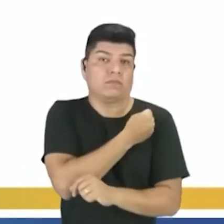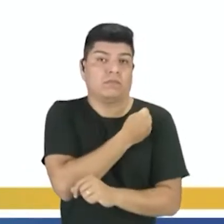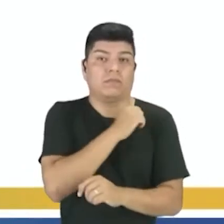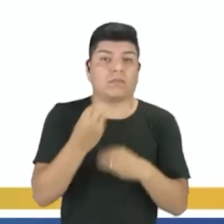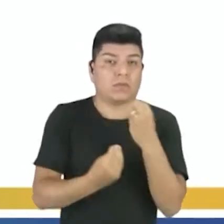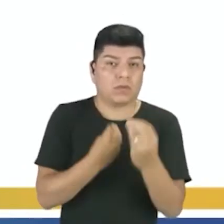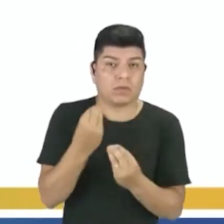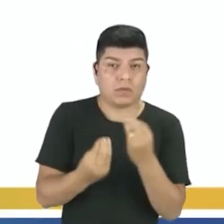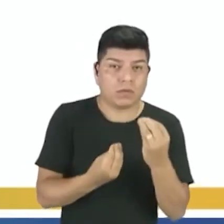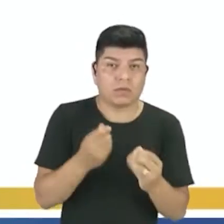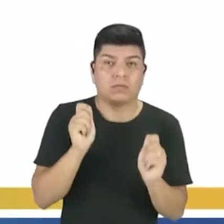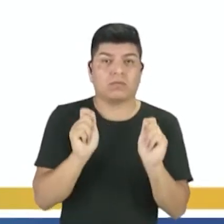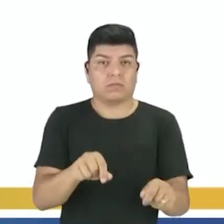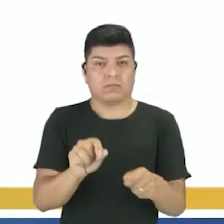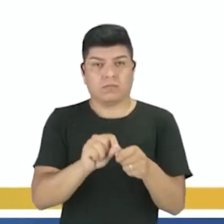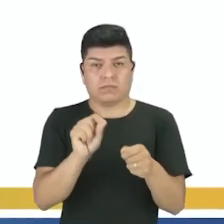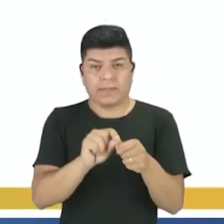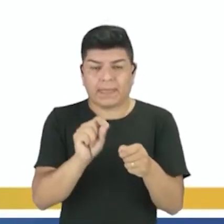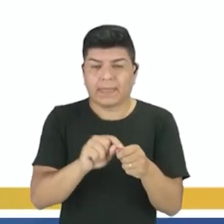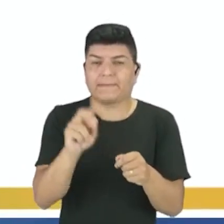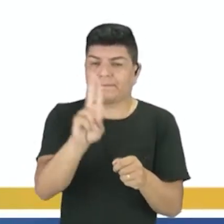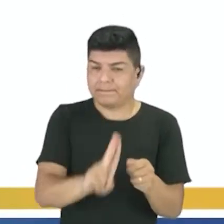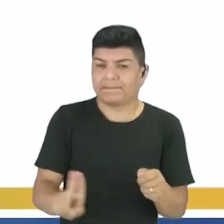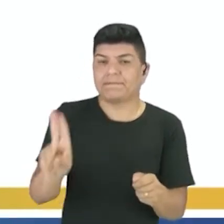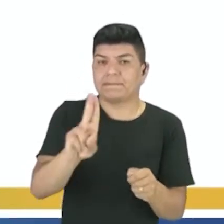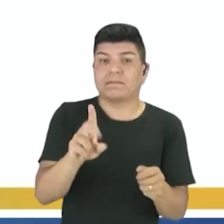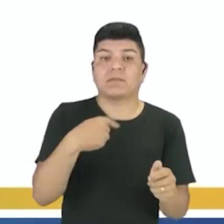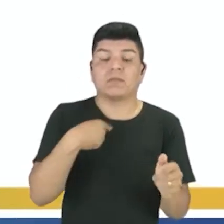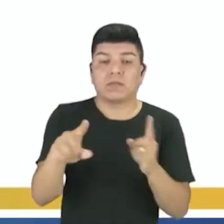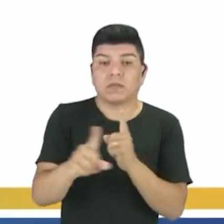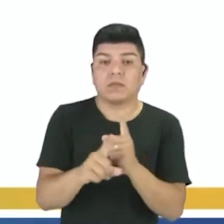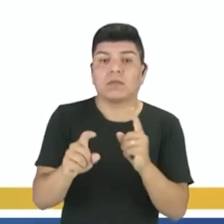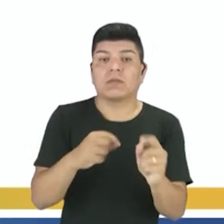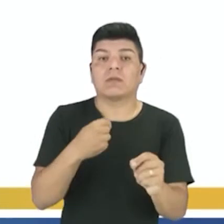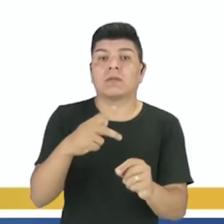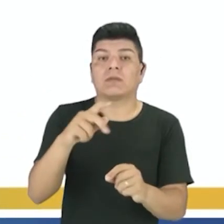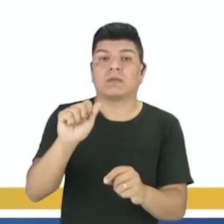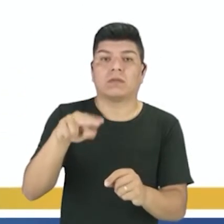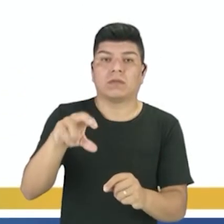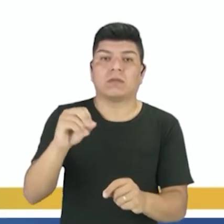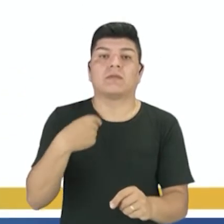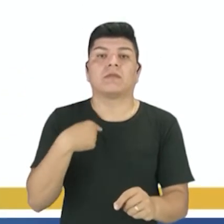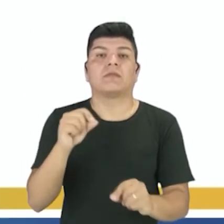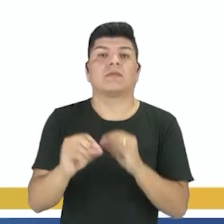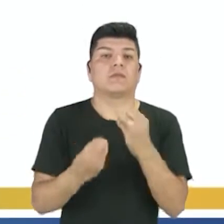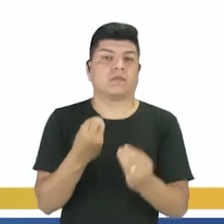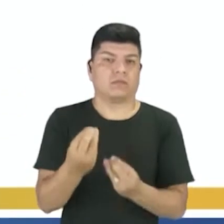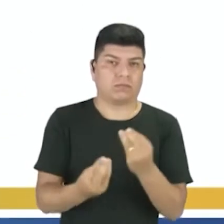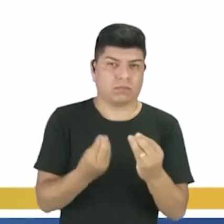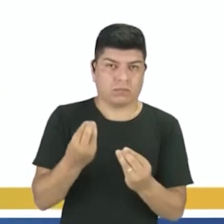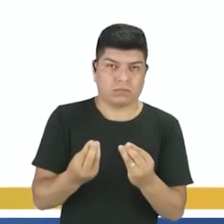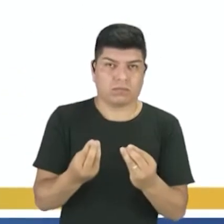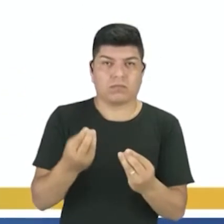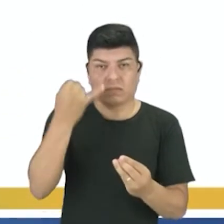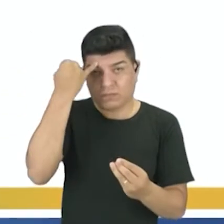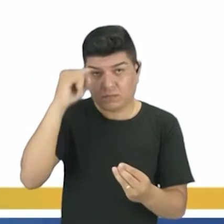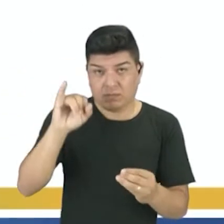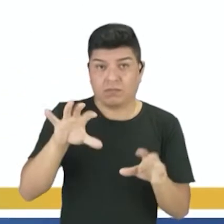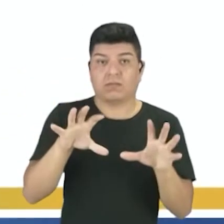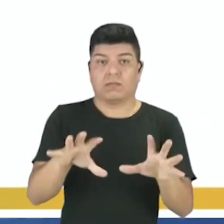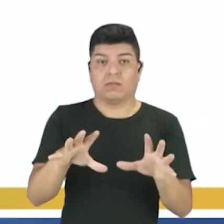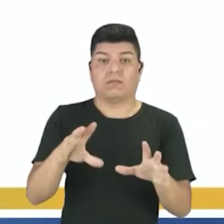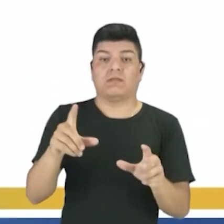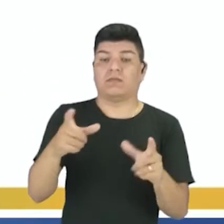mas como a gente pode fazer esse mesmo trabalho de localização em um plano? Então a ideia é a seguinte, para localizar